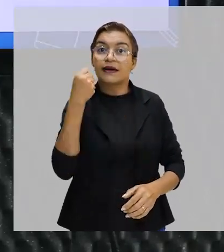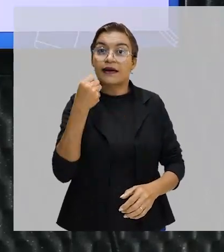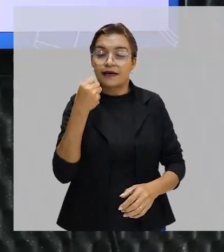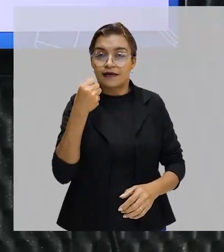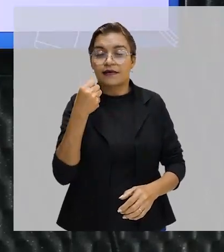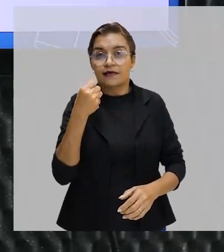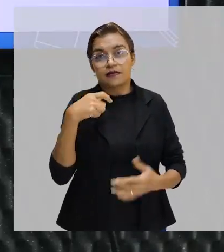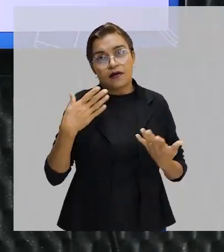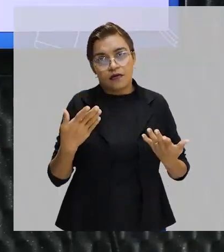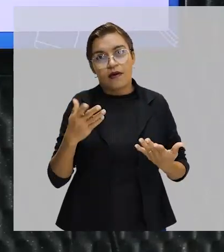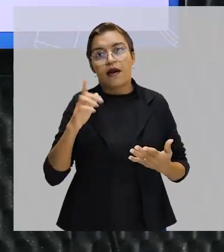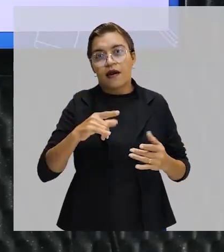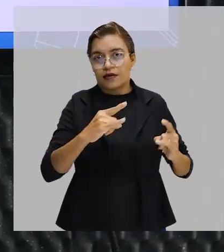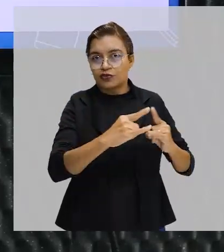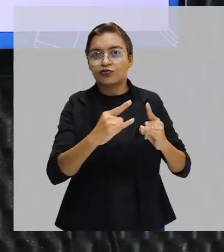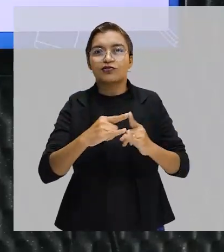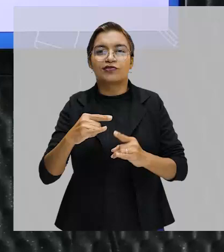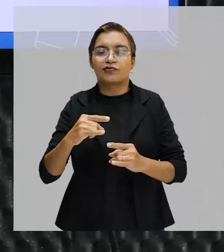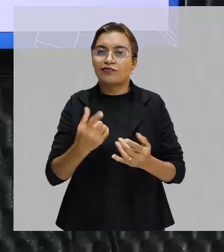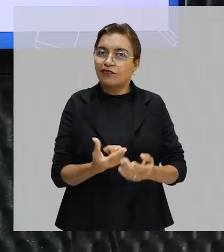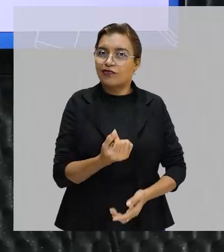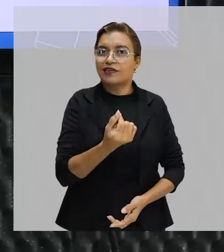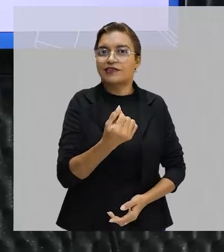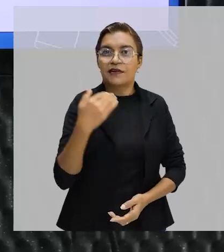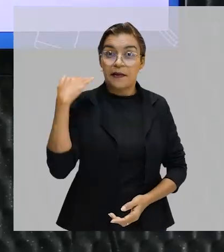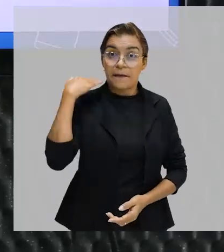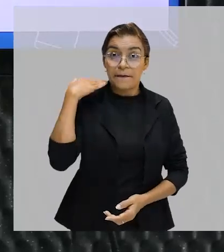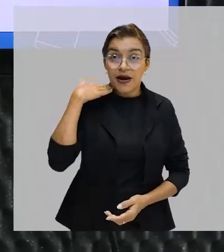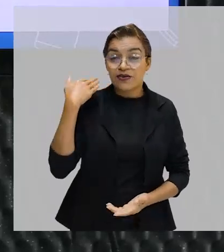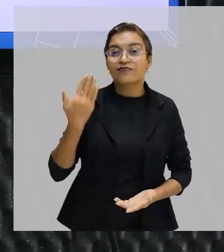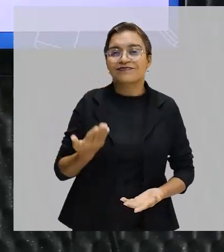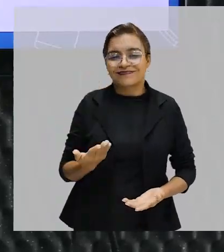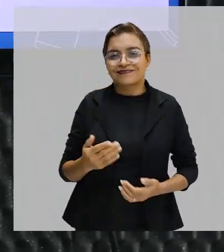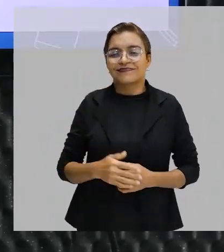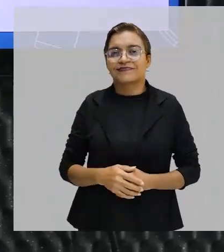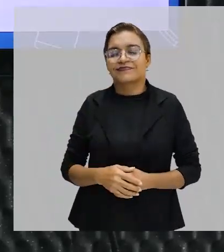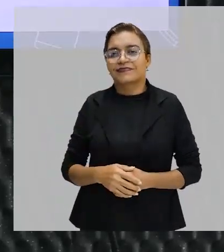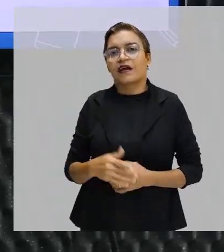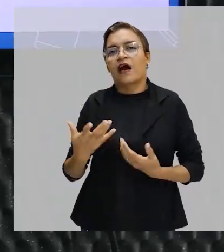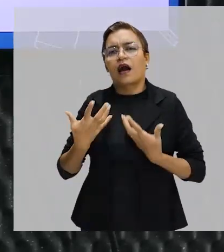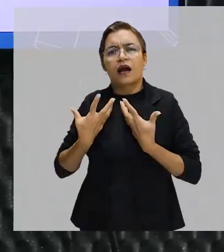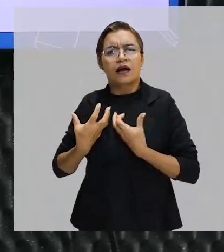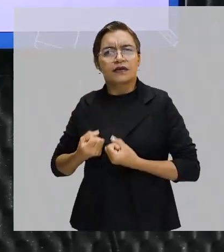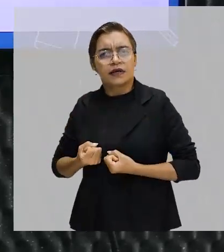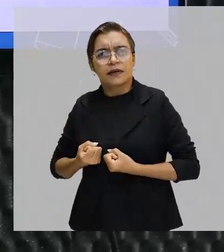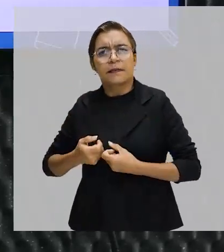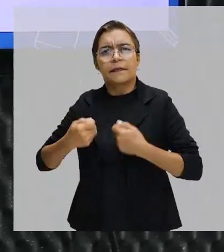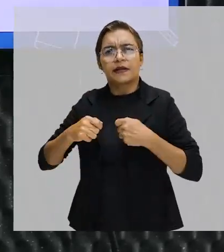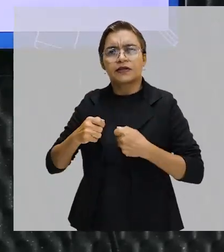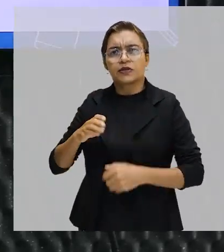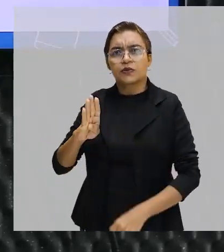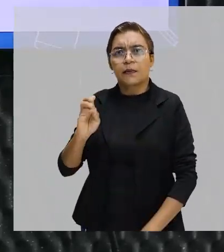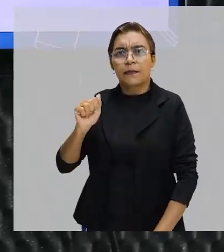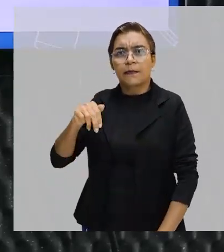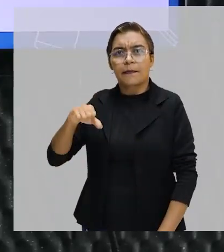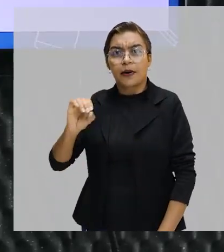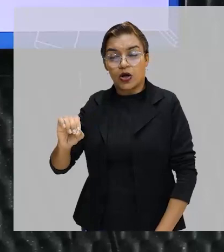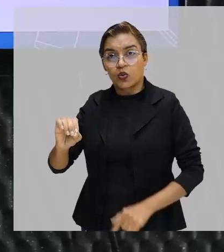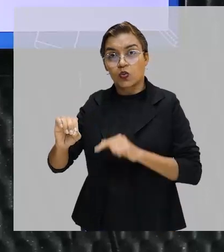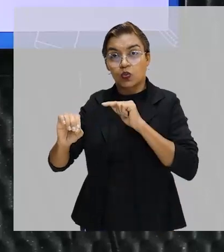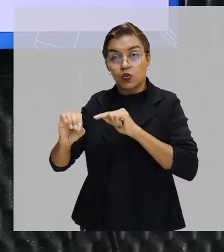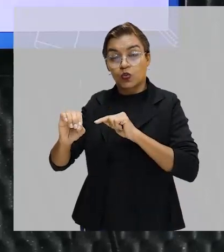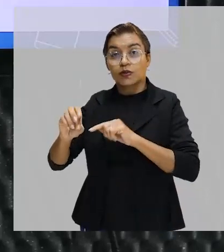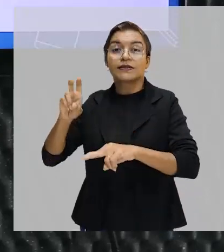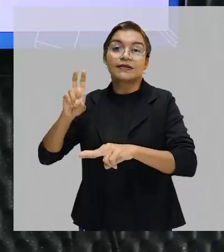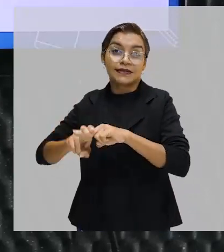uma instituição financeira. Estou muito cansado, necessito de um banco para sentar. Então, você já sabe que estamos